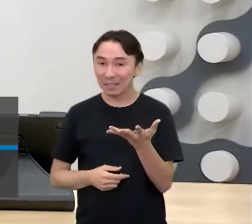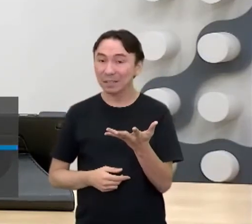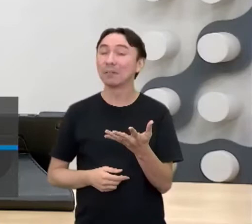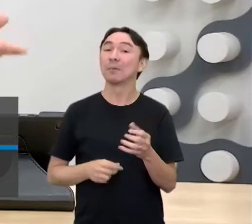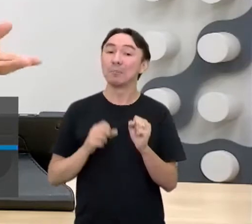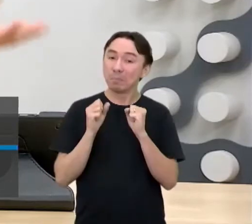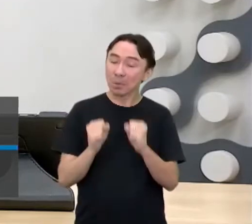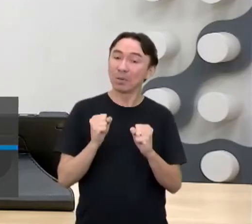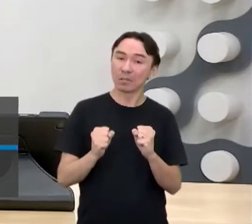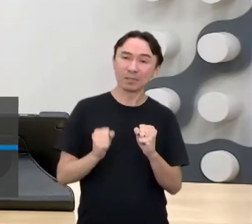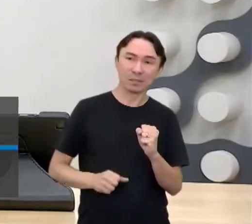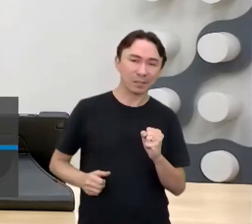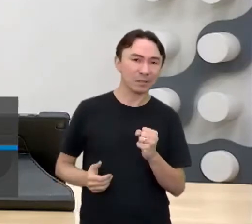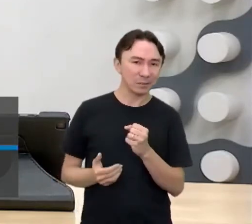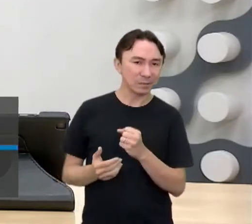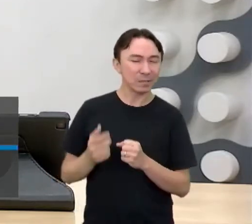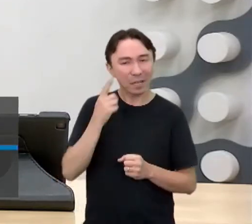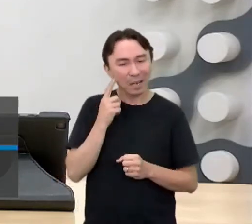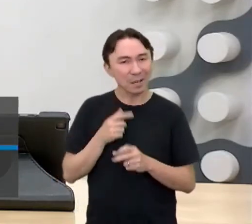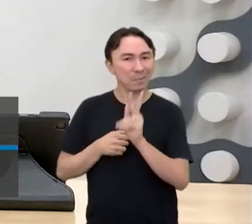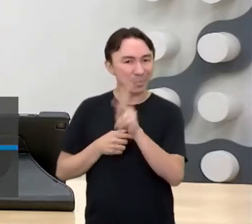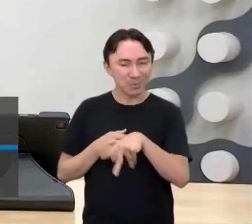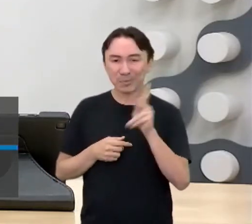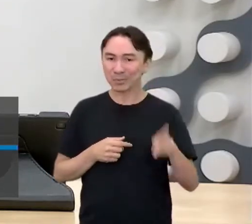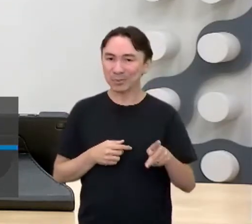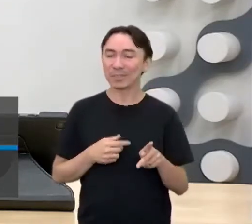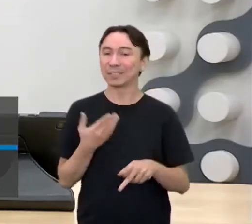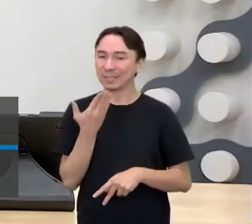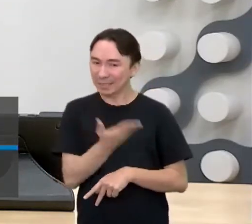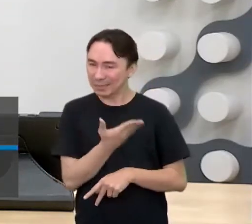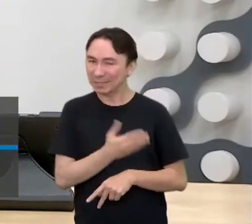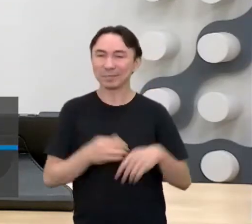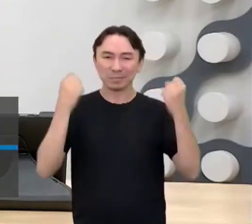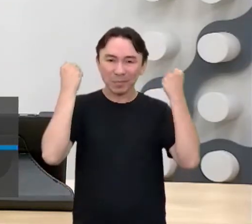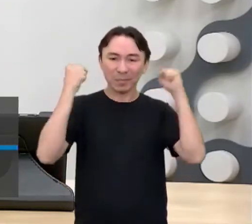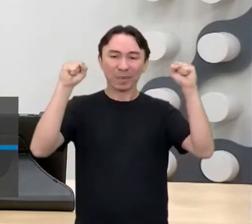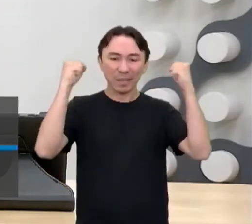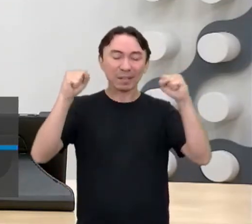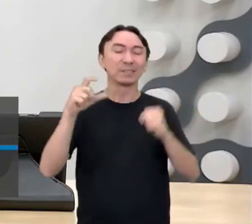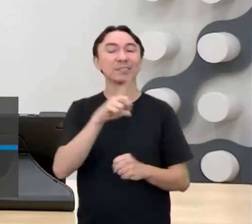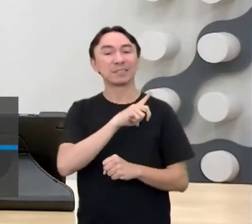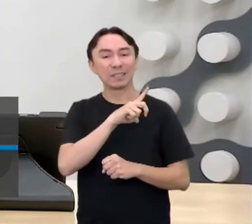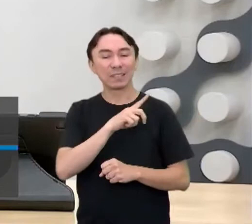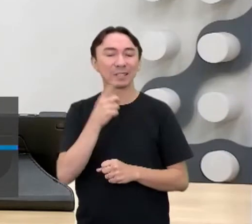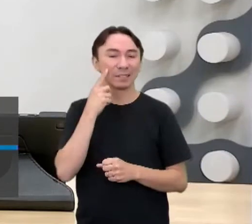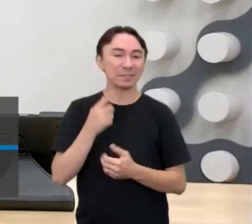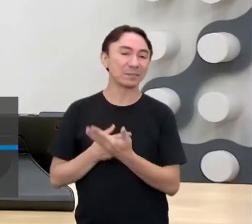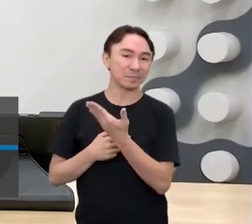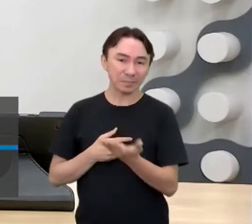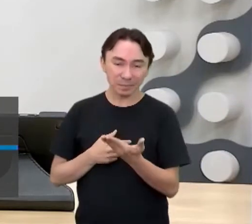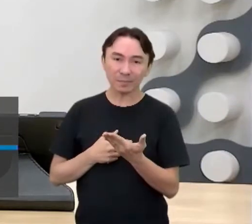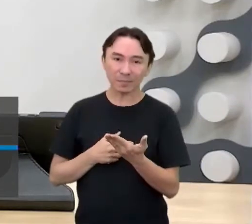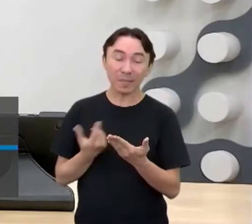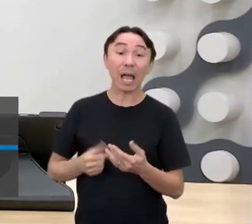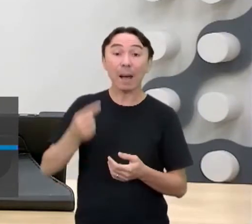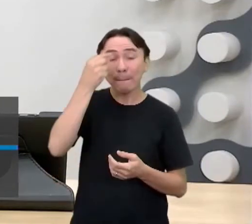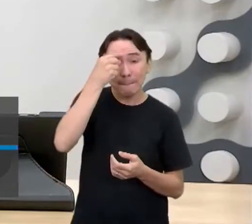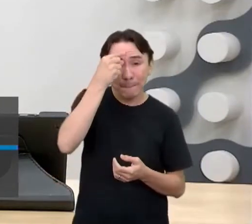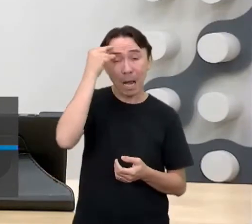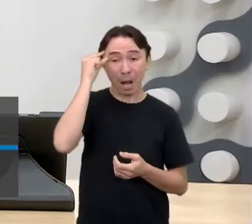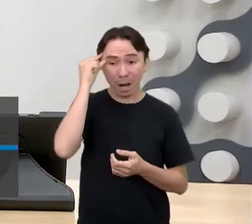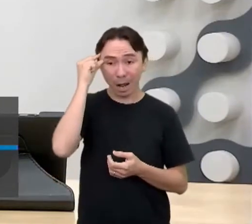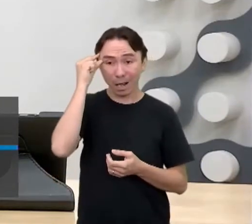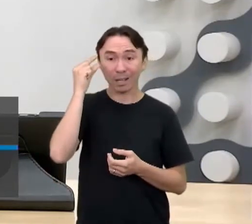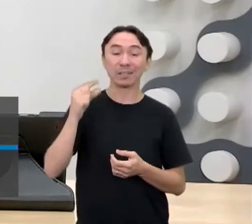A professora de Educação Física, que na verdade está com um componente aí, jogos de tabuleiros e RPG, a professora Mara. E assistam